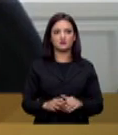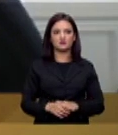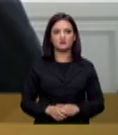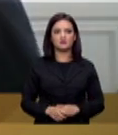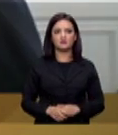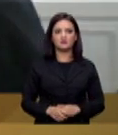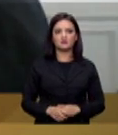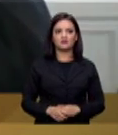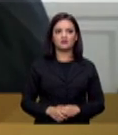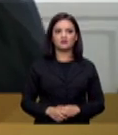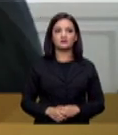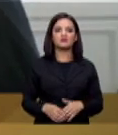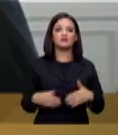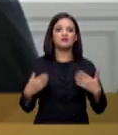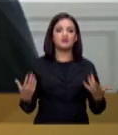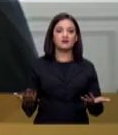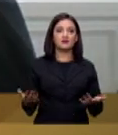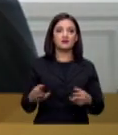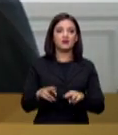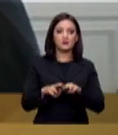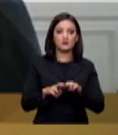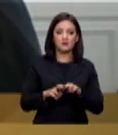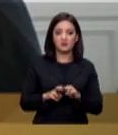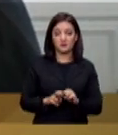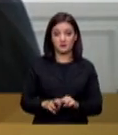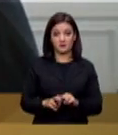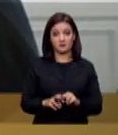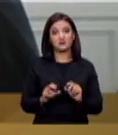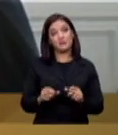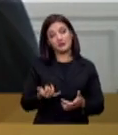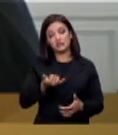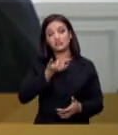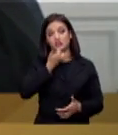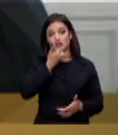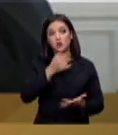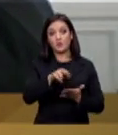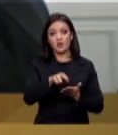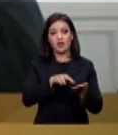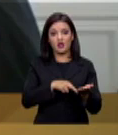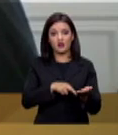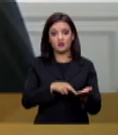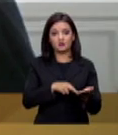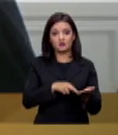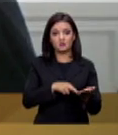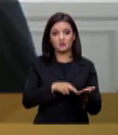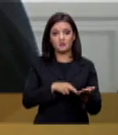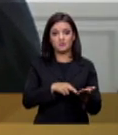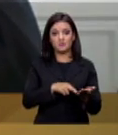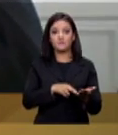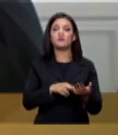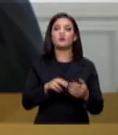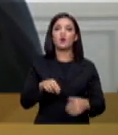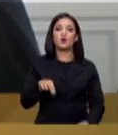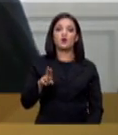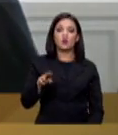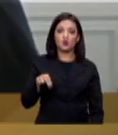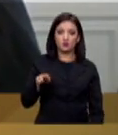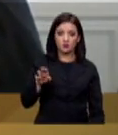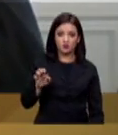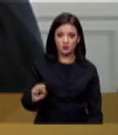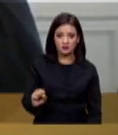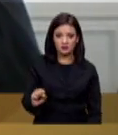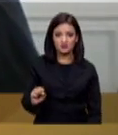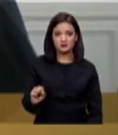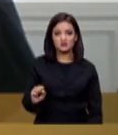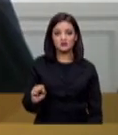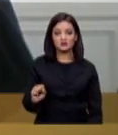Então, aqui com todas as vênias ao eminente ministro relator e ao eminente ministro Nunes Marques,